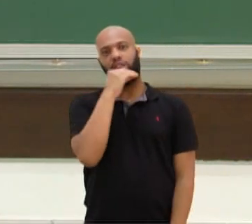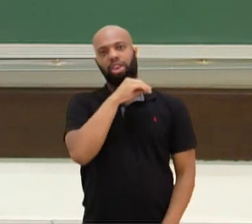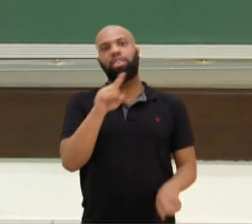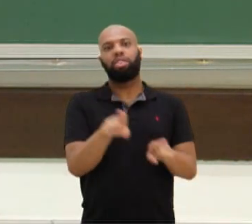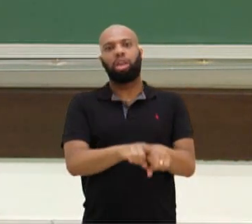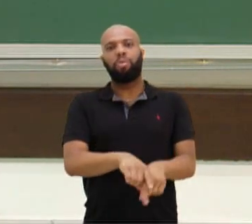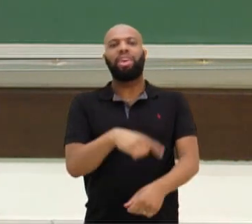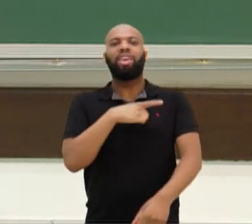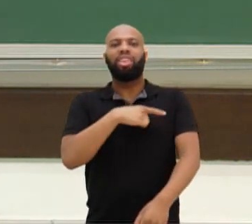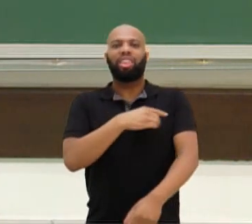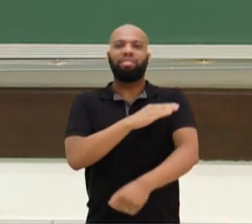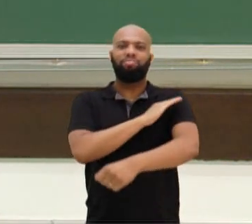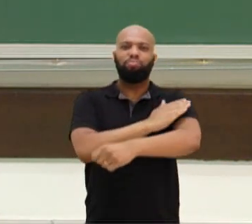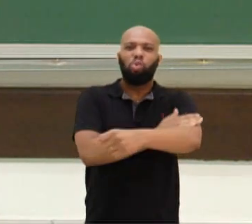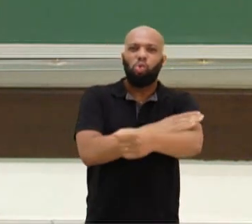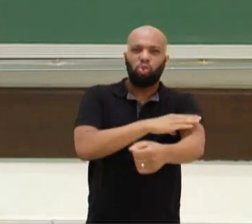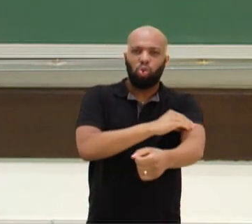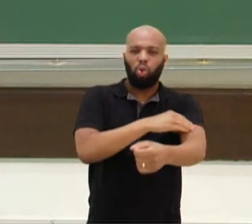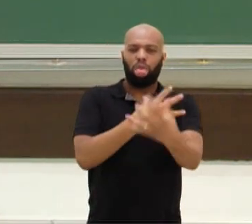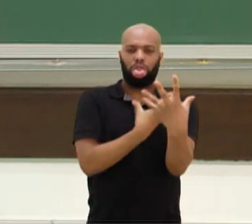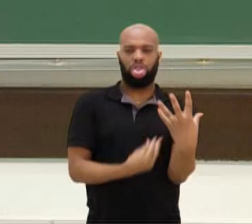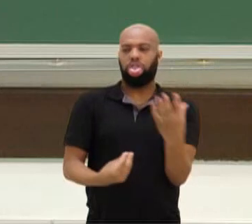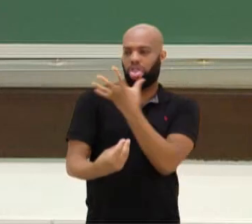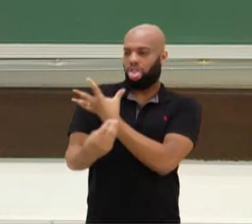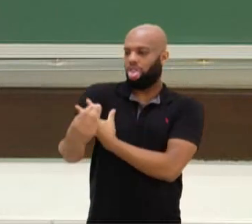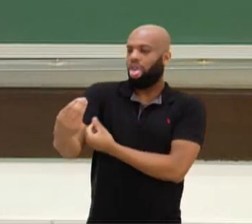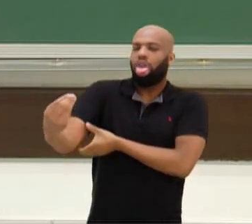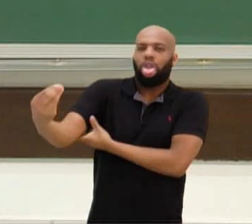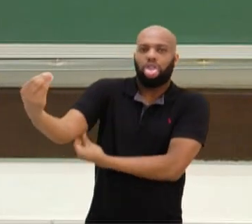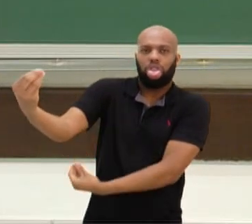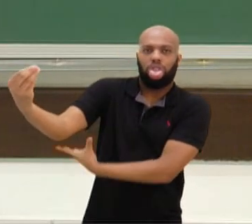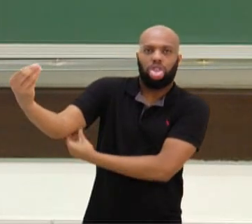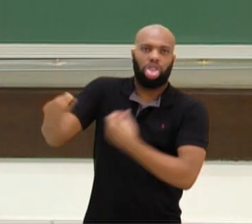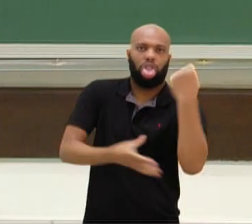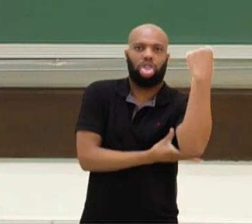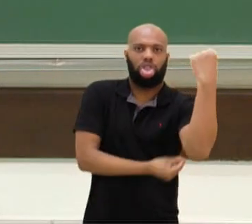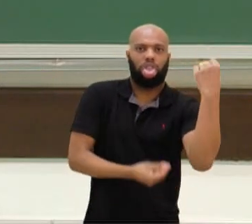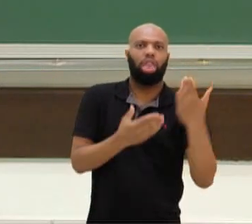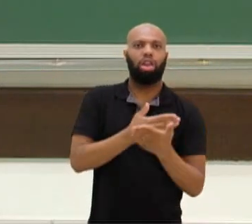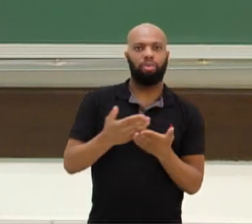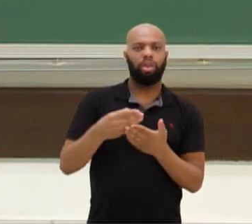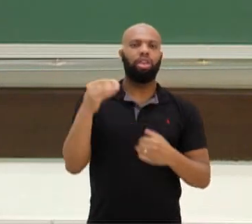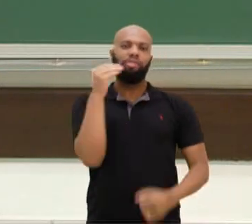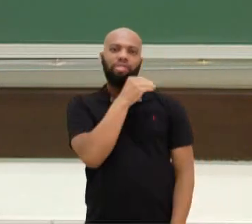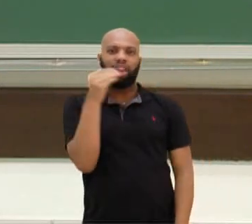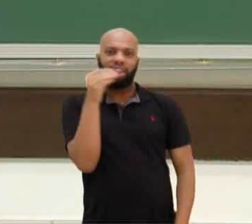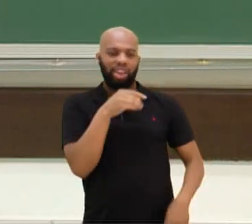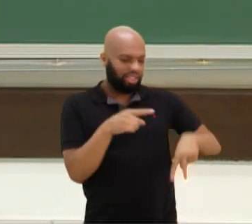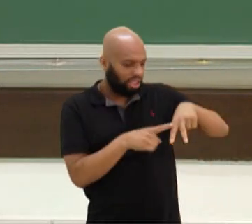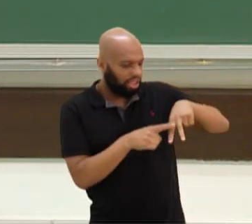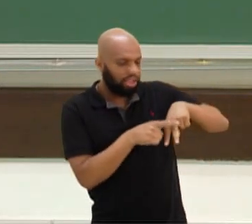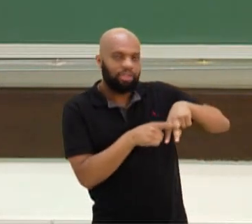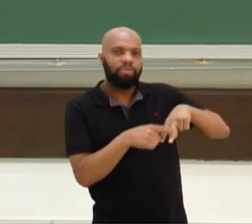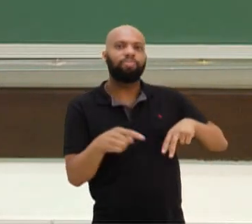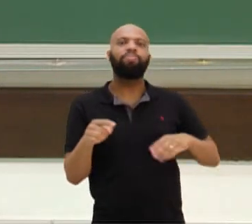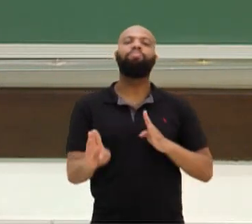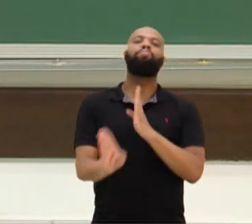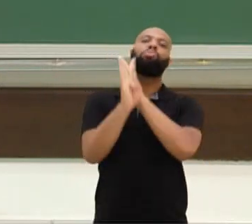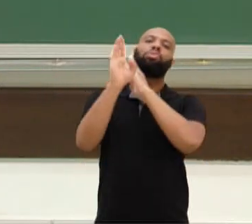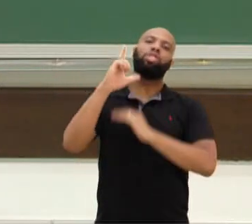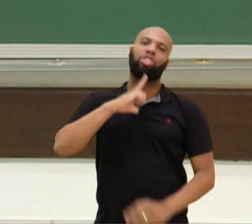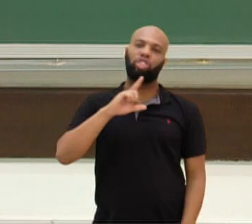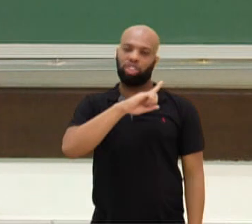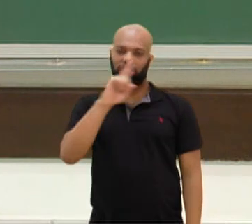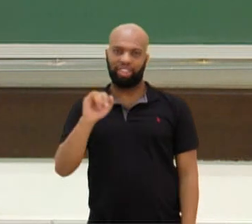um ator da Globo, que estava numa das últimas novelas aí, que foi diagnosticado. Ele começou a sentir fraqueza nas pernas e foi diagnosticado com a